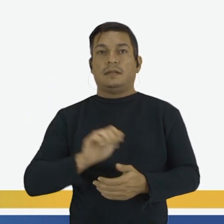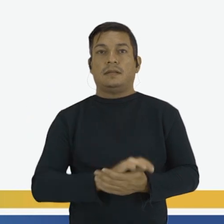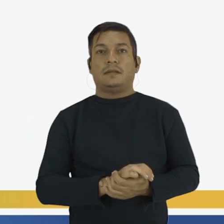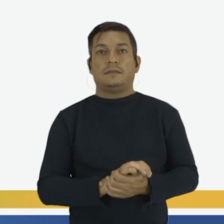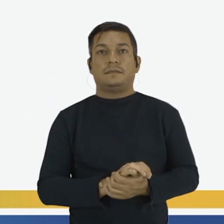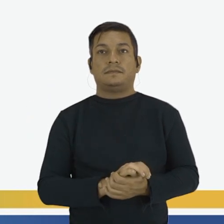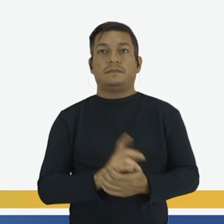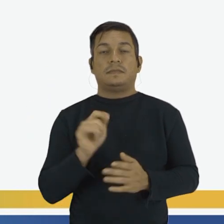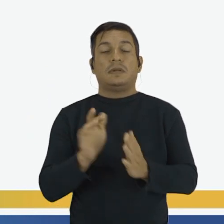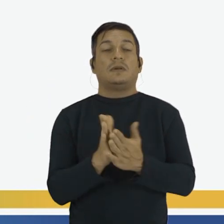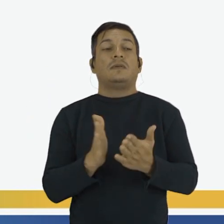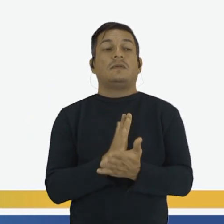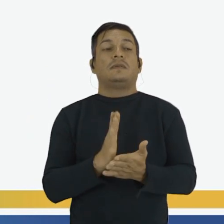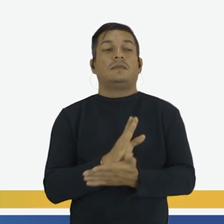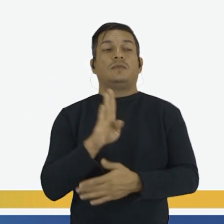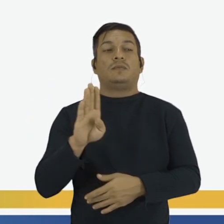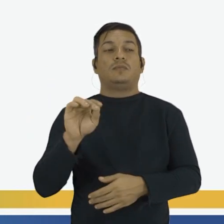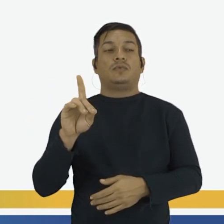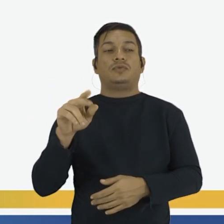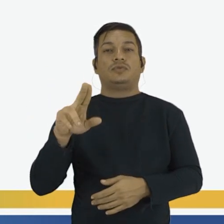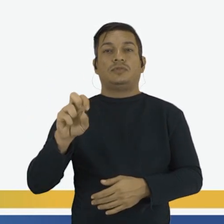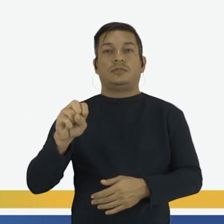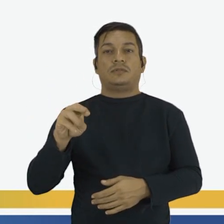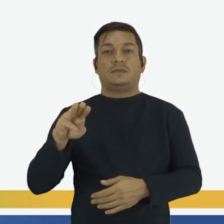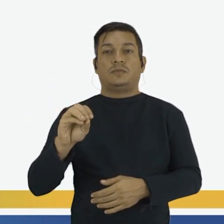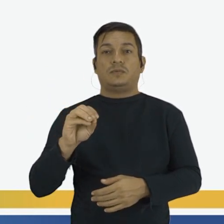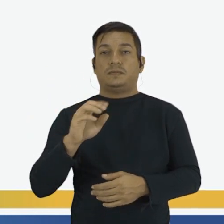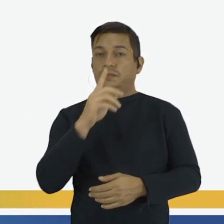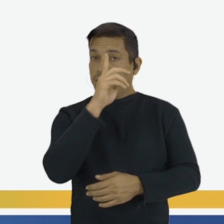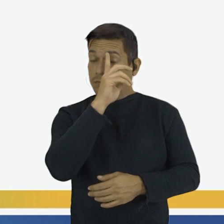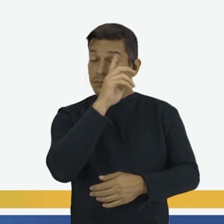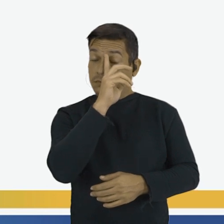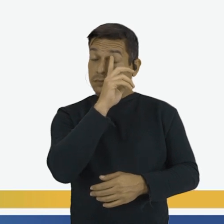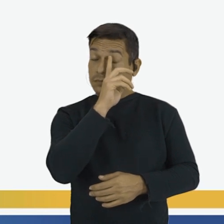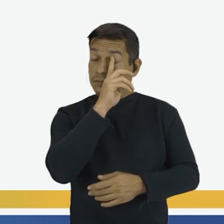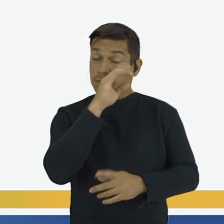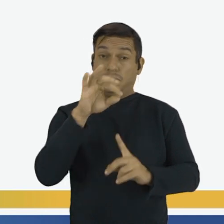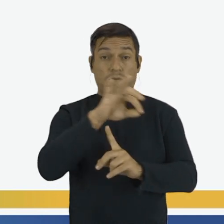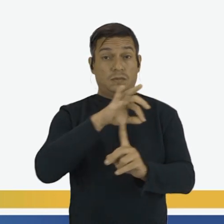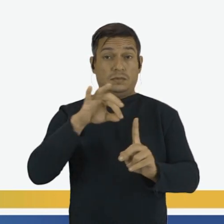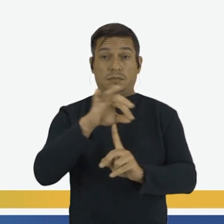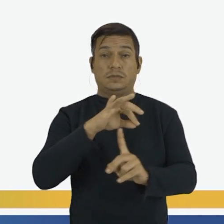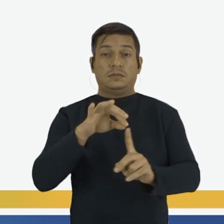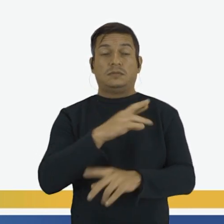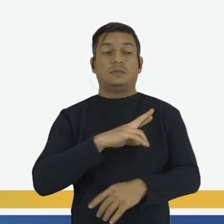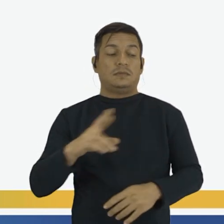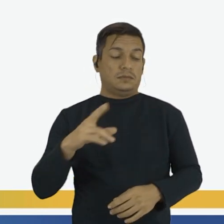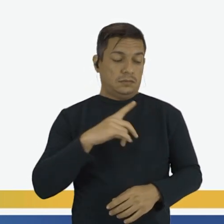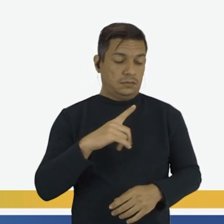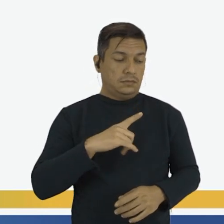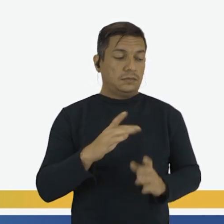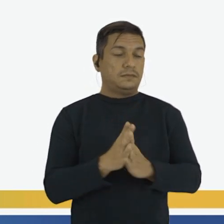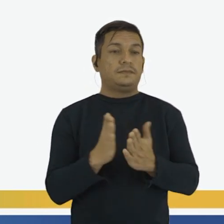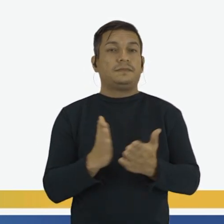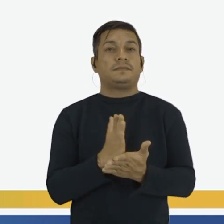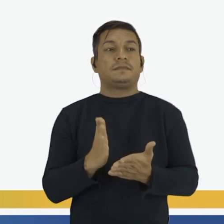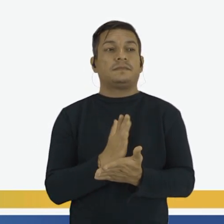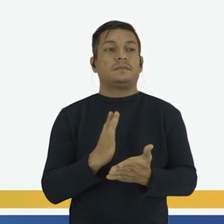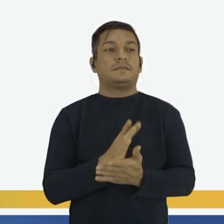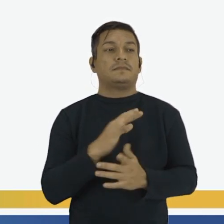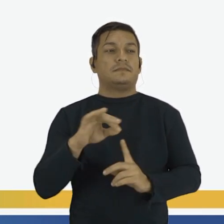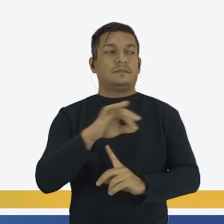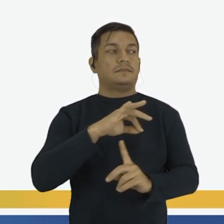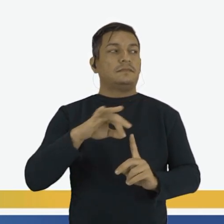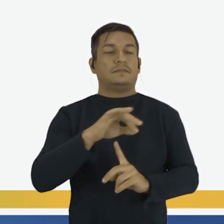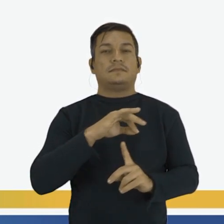que é o livro do budismo, tá? No espiritismo, nós temos livros do